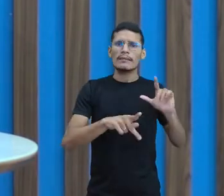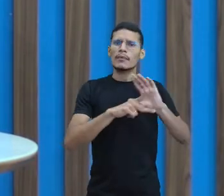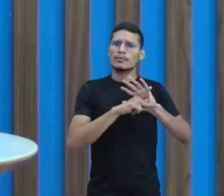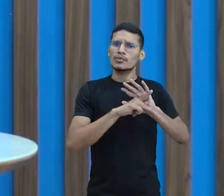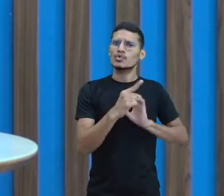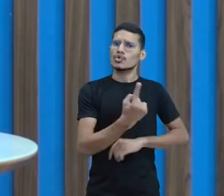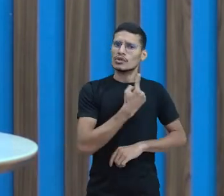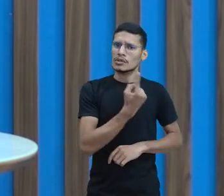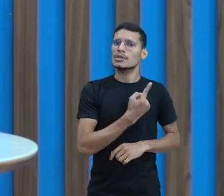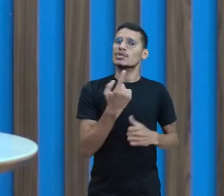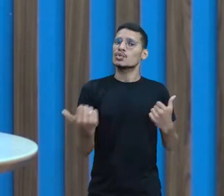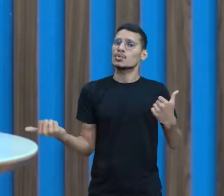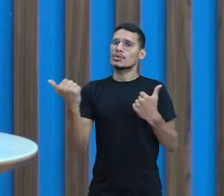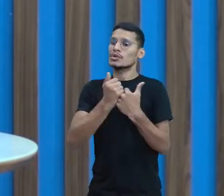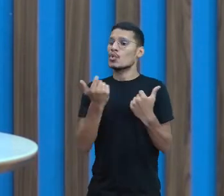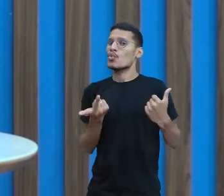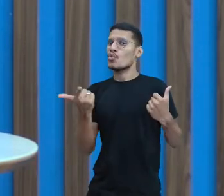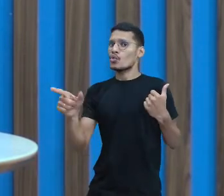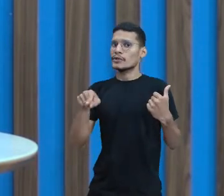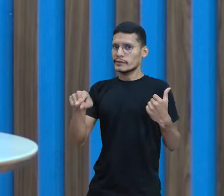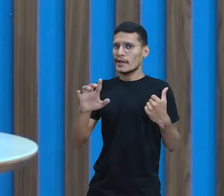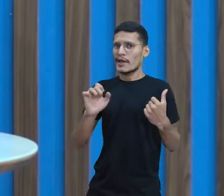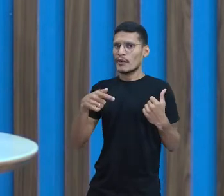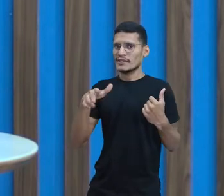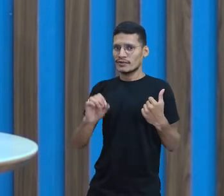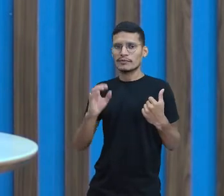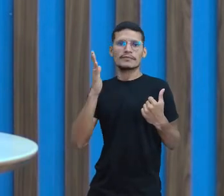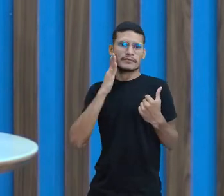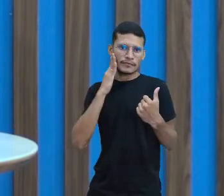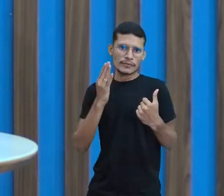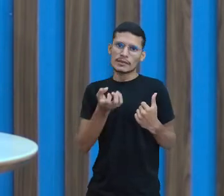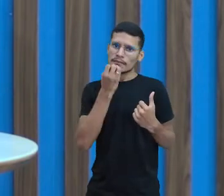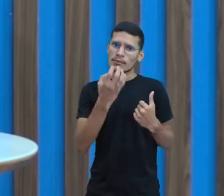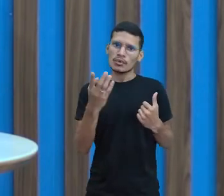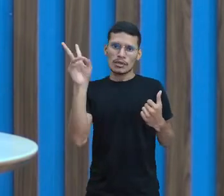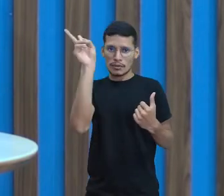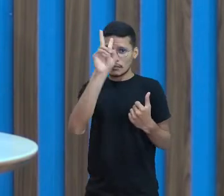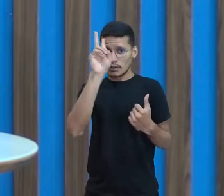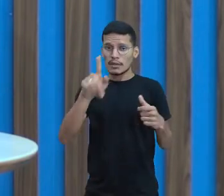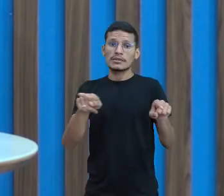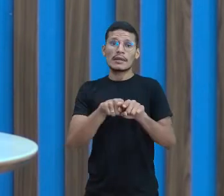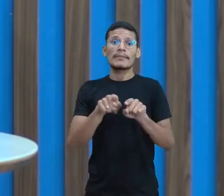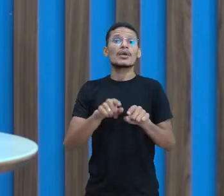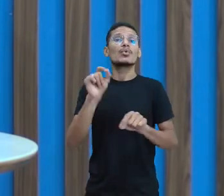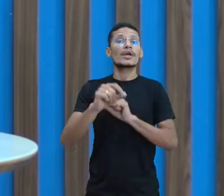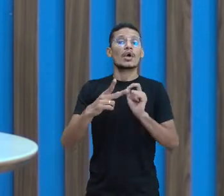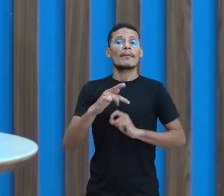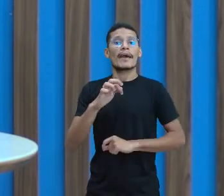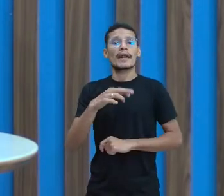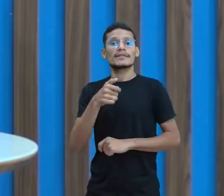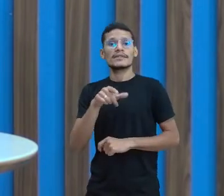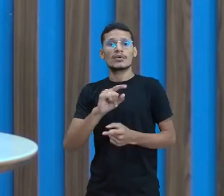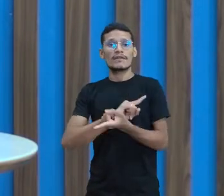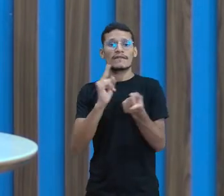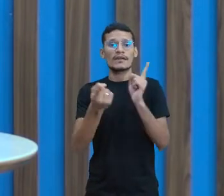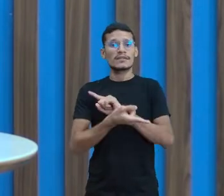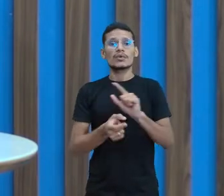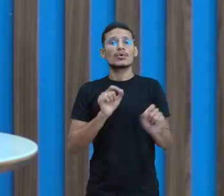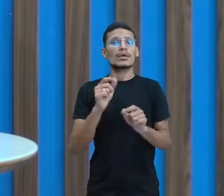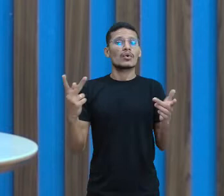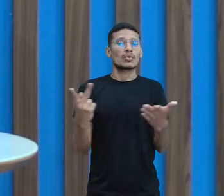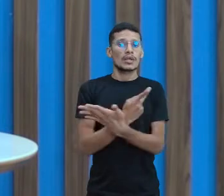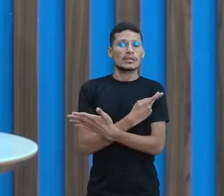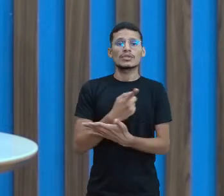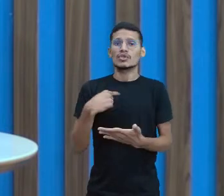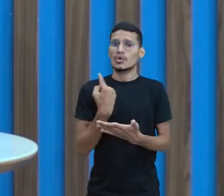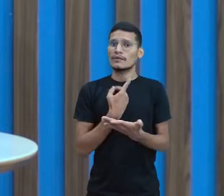outra equação. Então, é importante reforçar isso. Uma ideia importante é sobre operações inversas, né? Na ideia da operação inversa, a gente